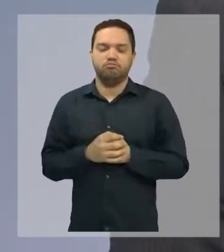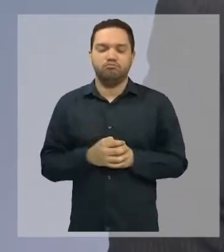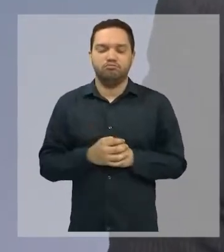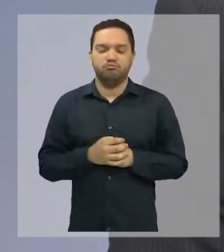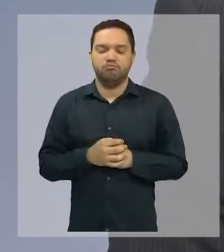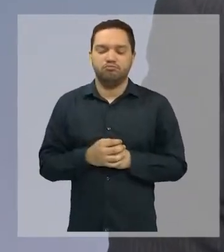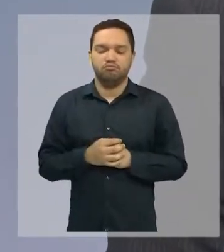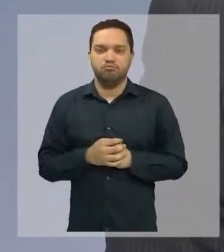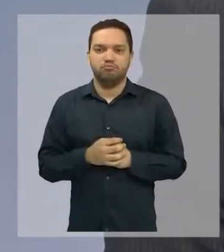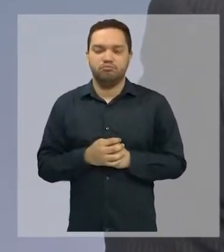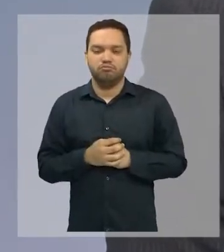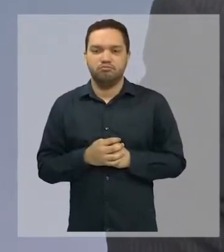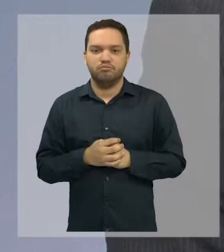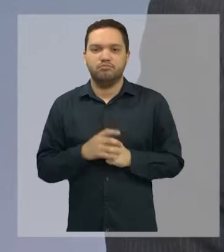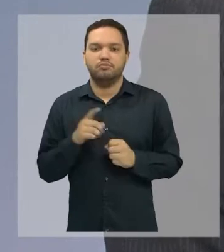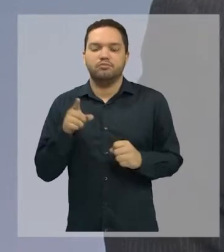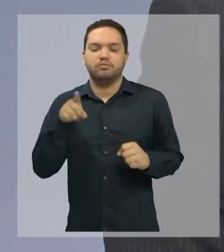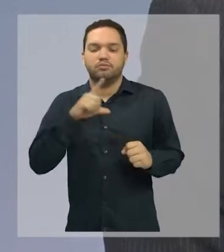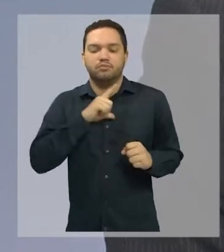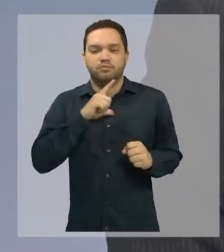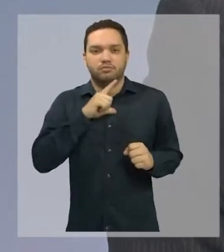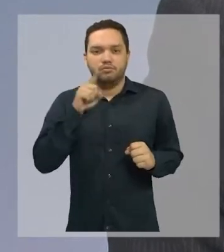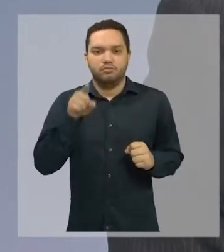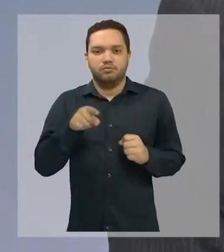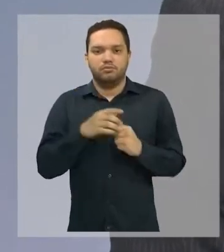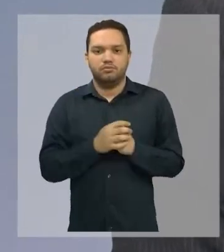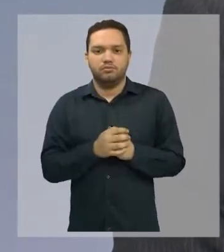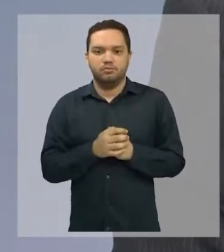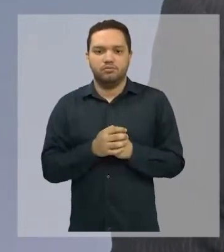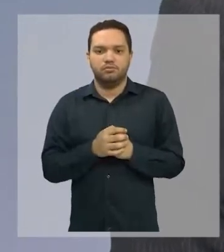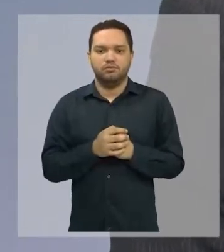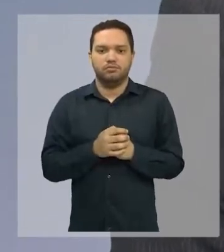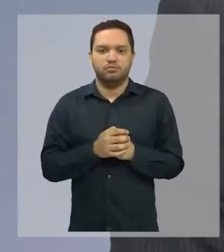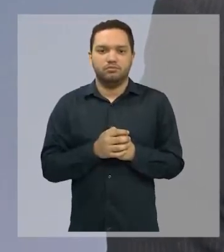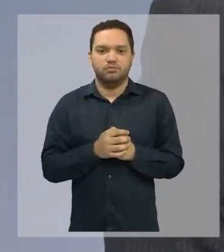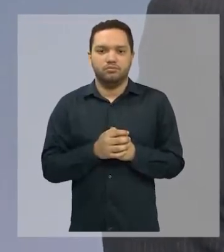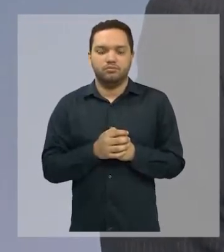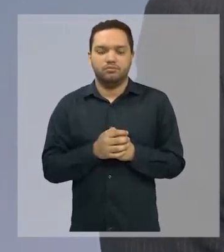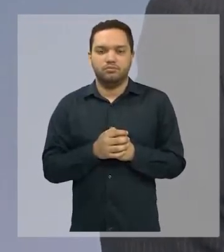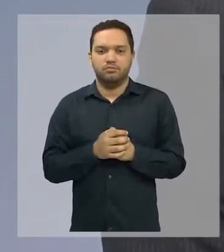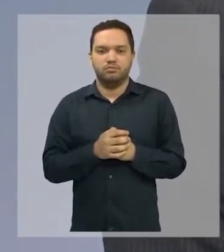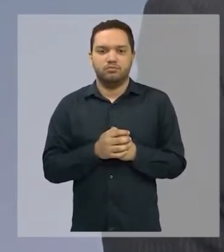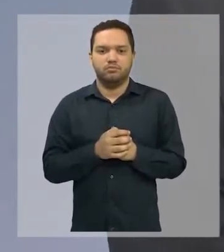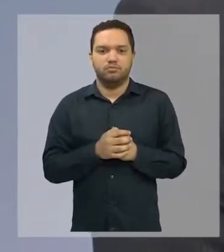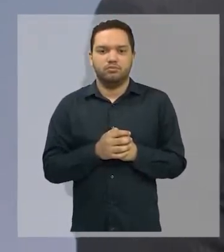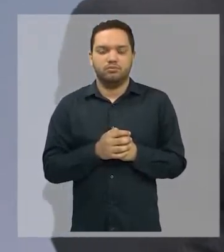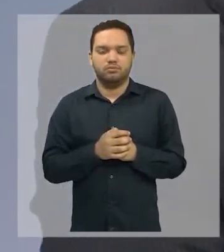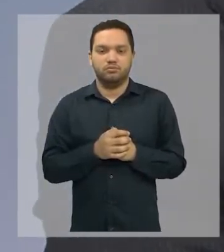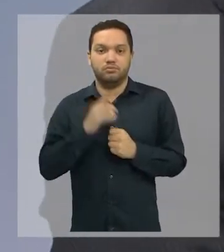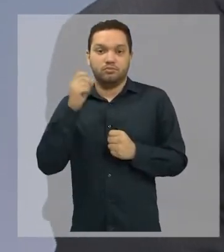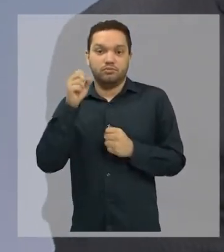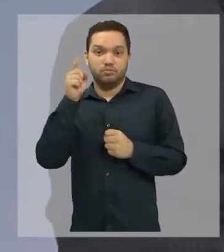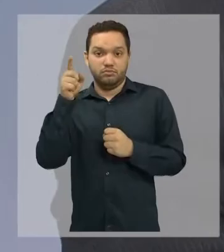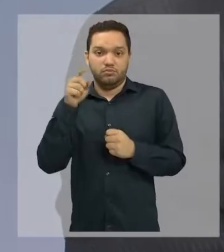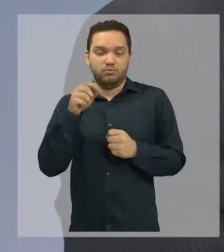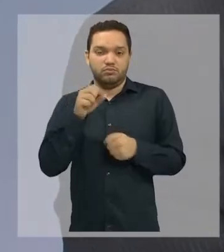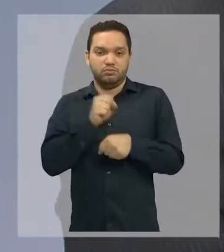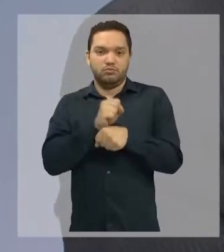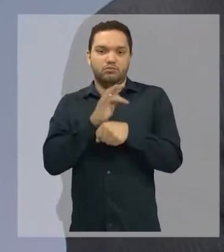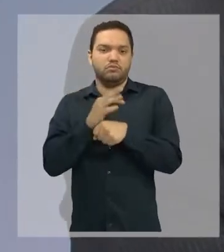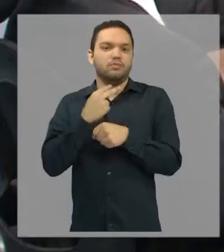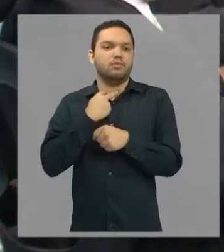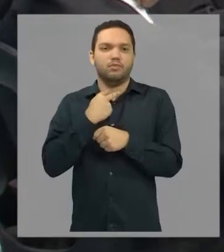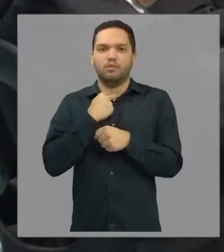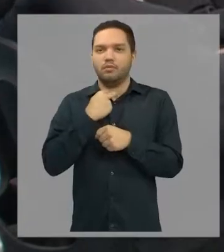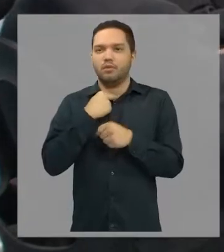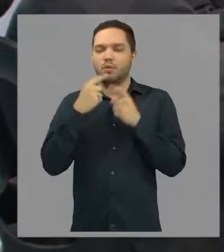na questão, na própria pauta da permeabilidade à crítica. Ele não convive com aquilo. Você não pode ir no Supremo questionar o ministro, que ele